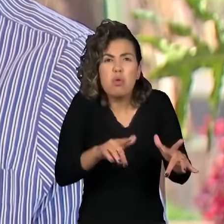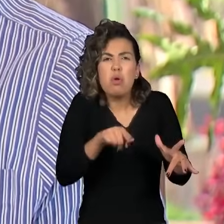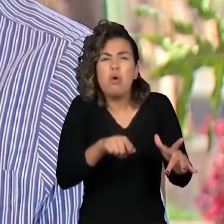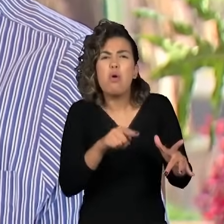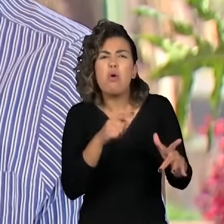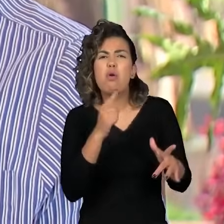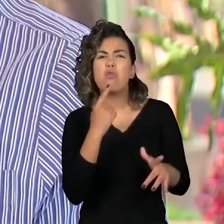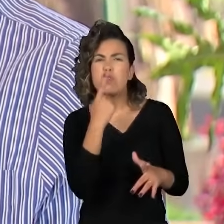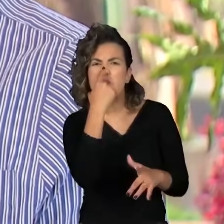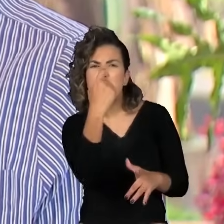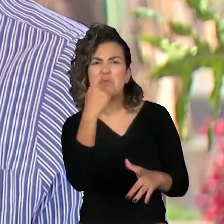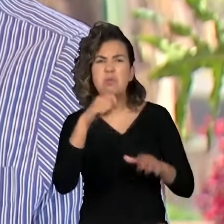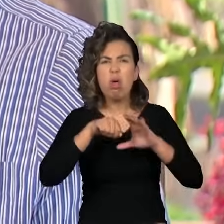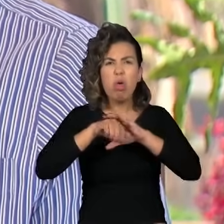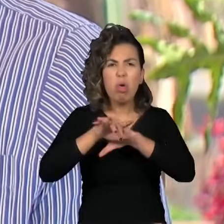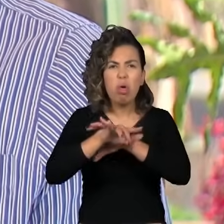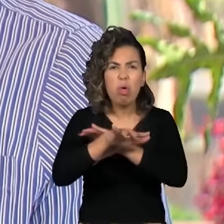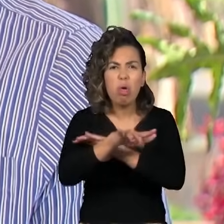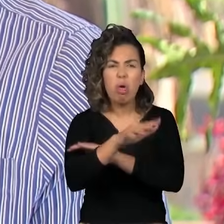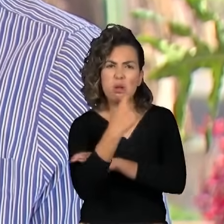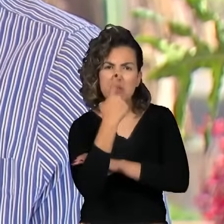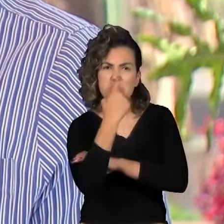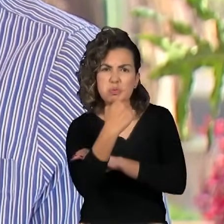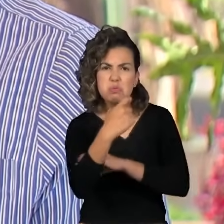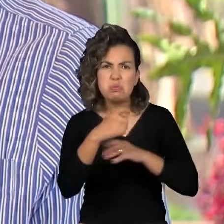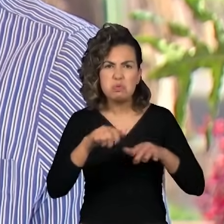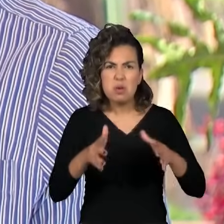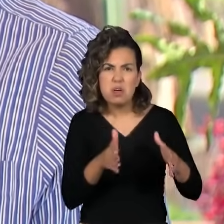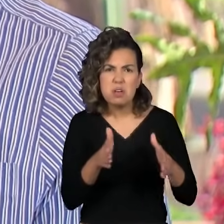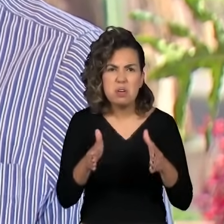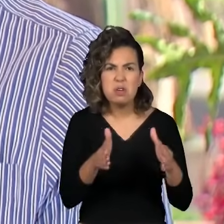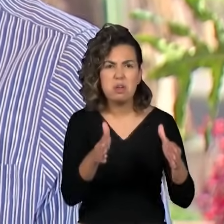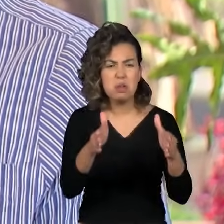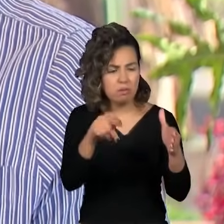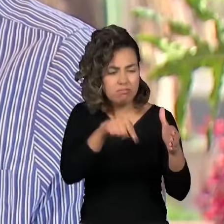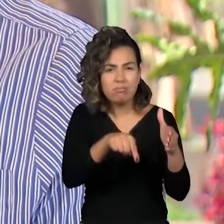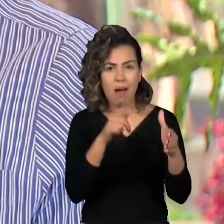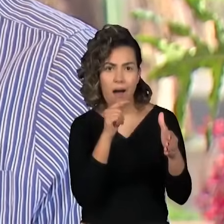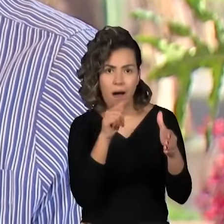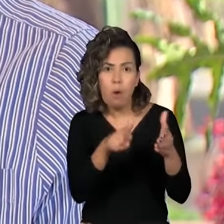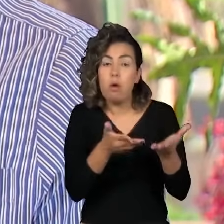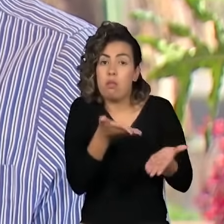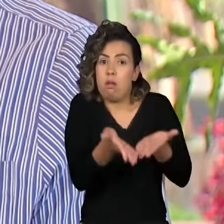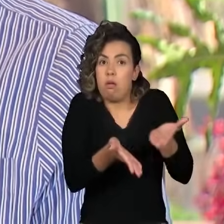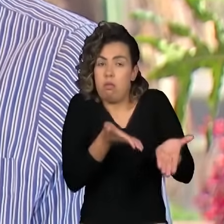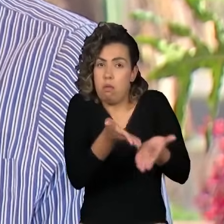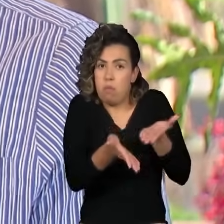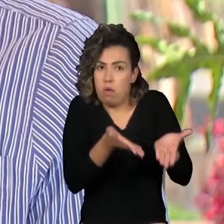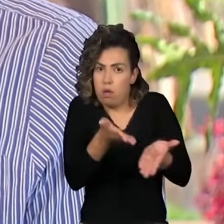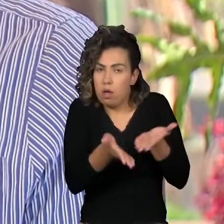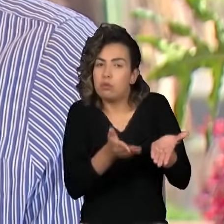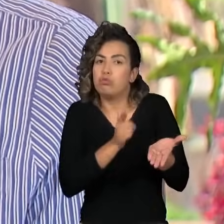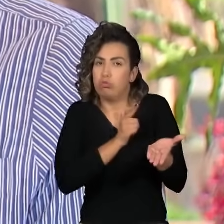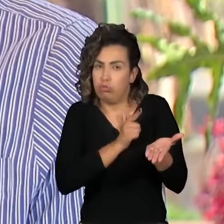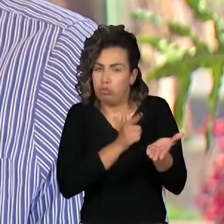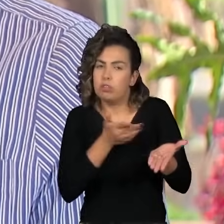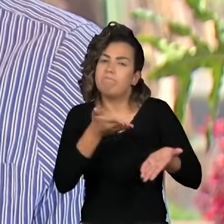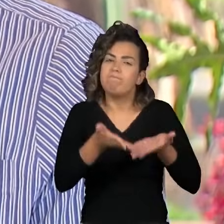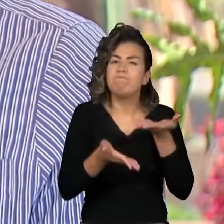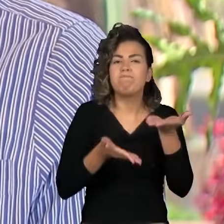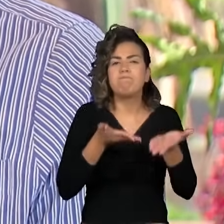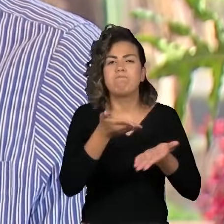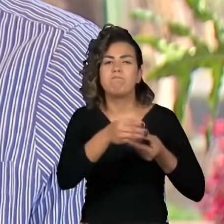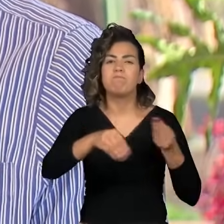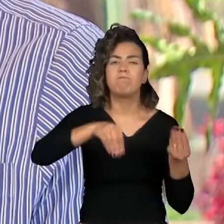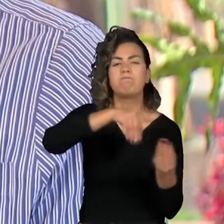residuárias, esgoto sanitário. Essas águas são tratadas, geram um